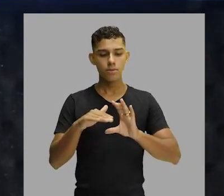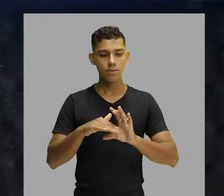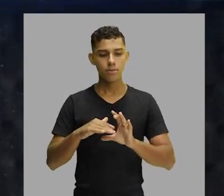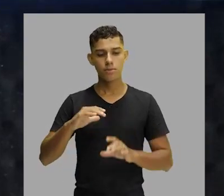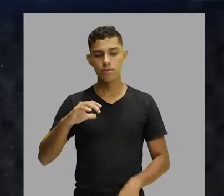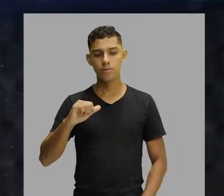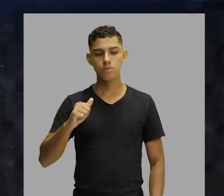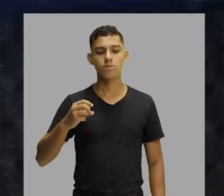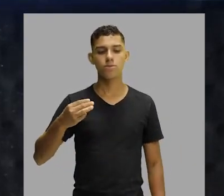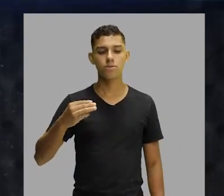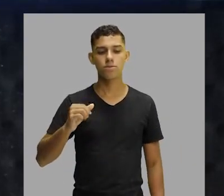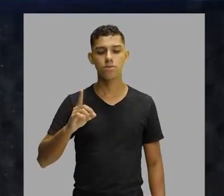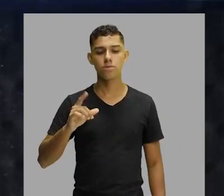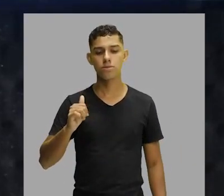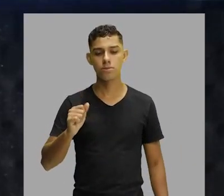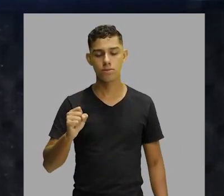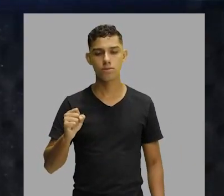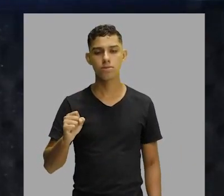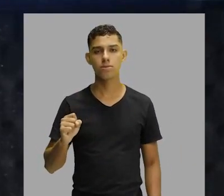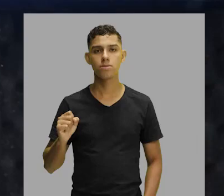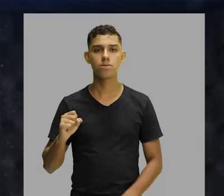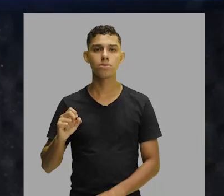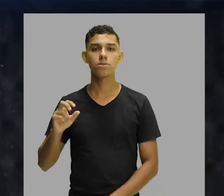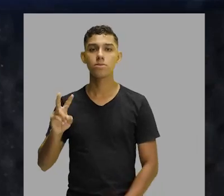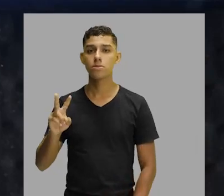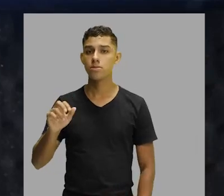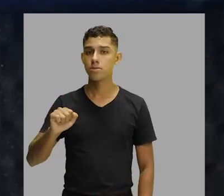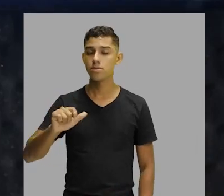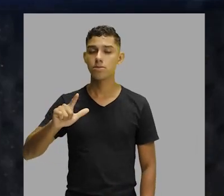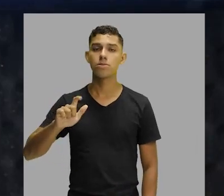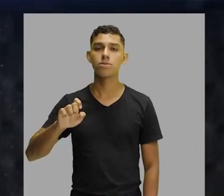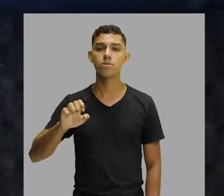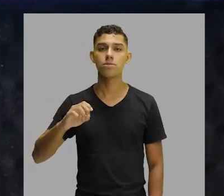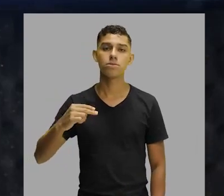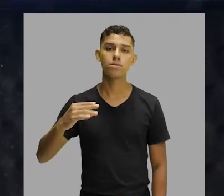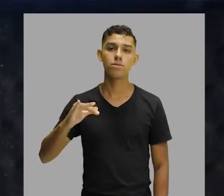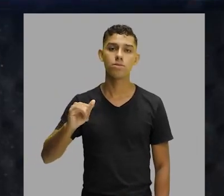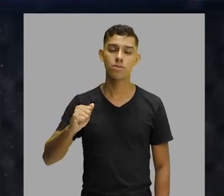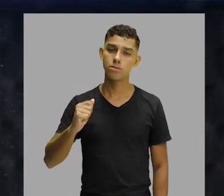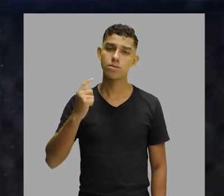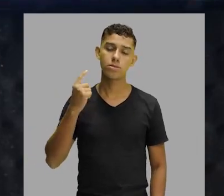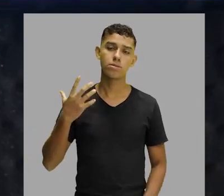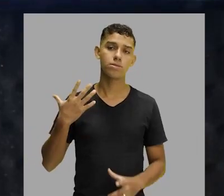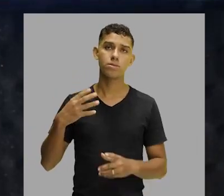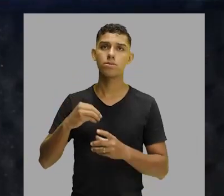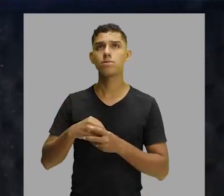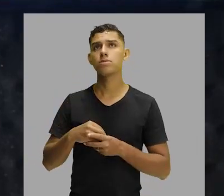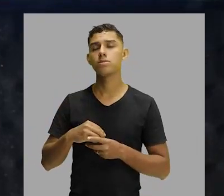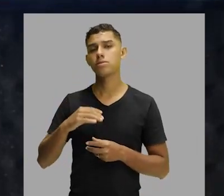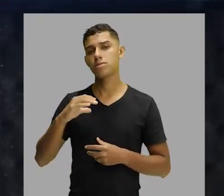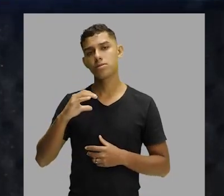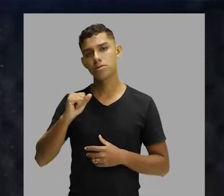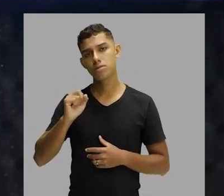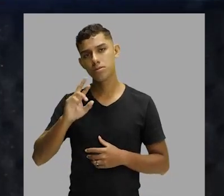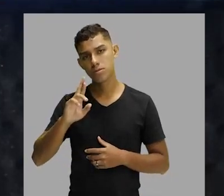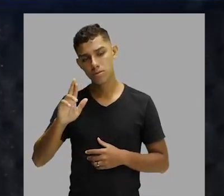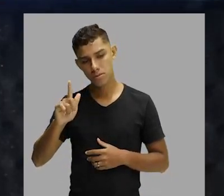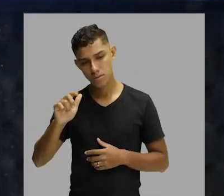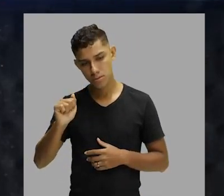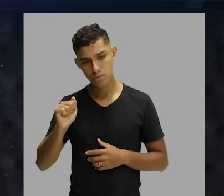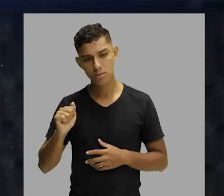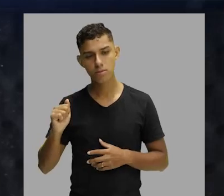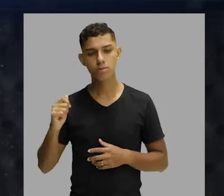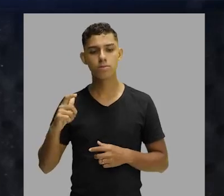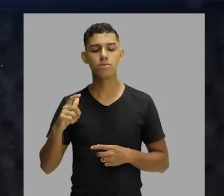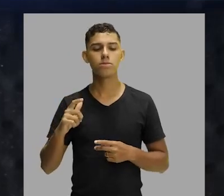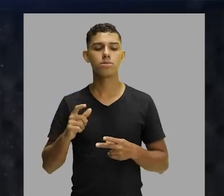e a camada de valência, né? A camada de valência de condução ali, tá certo? Não quanto a carga, não quanto